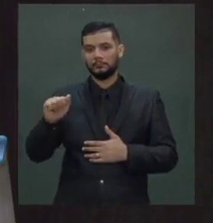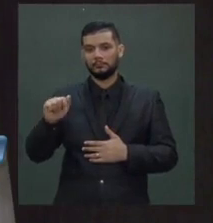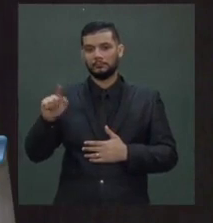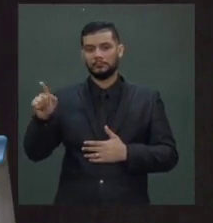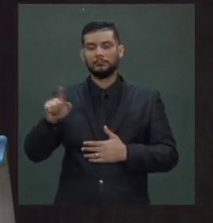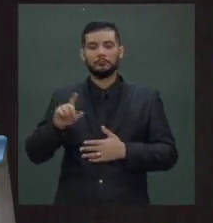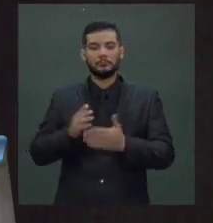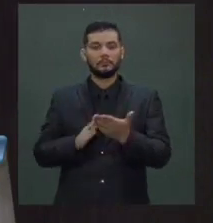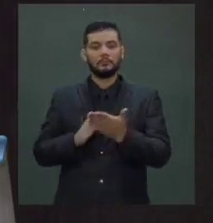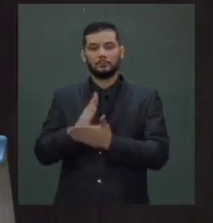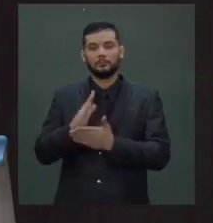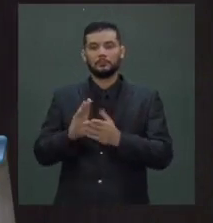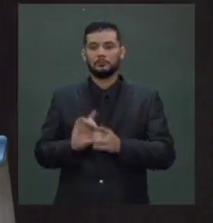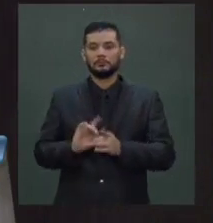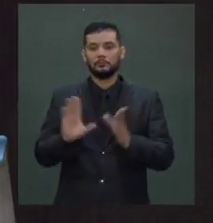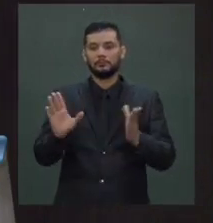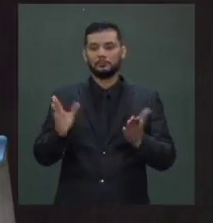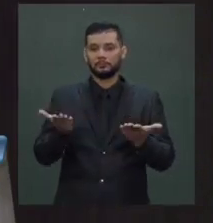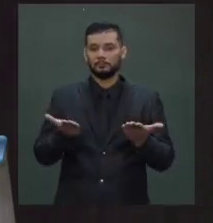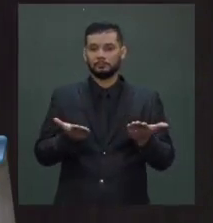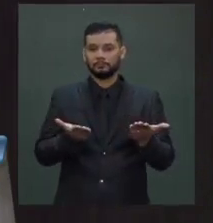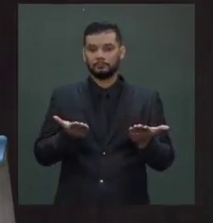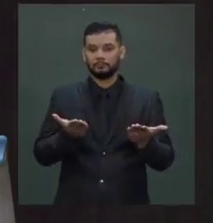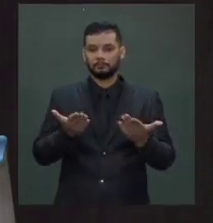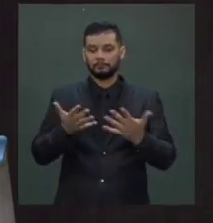do licenciamento desta termoelétrica.